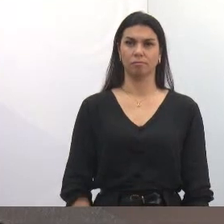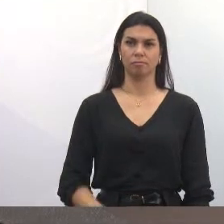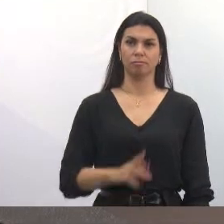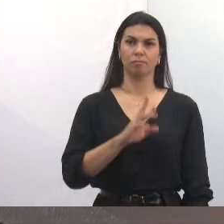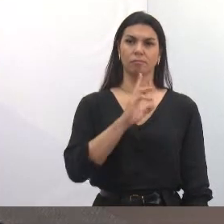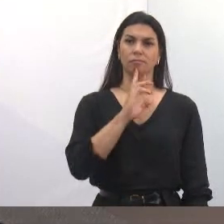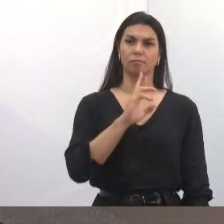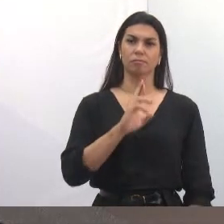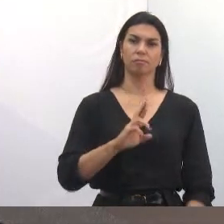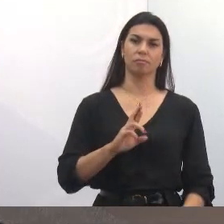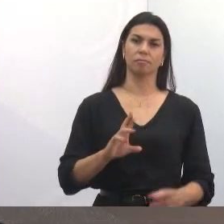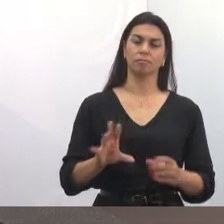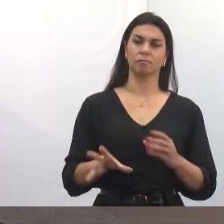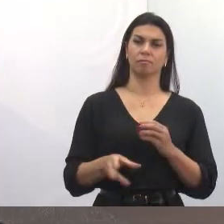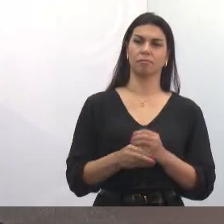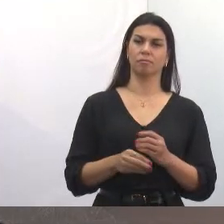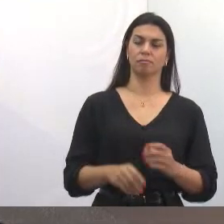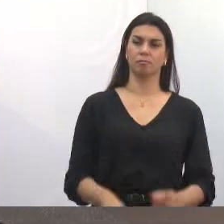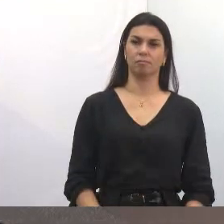Resposta, o quantitativo